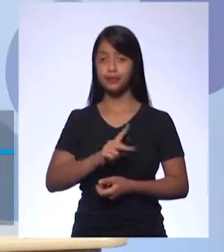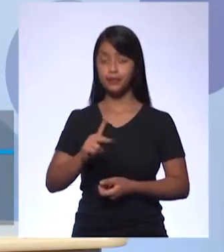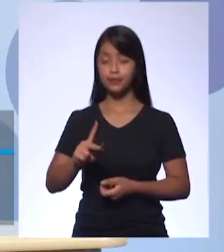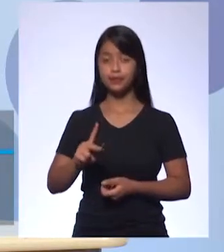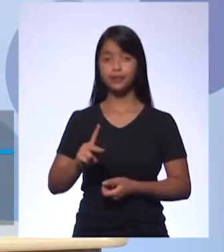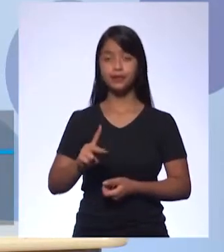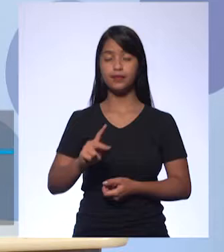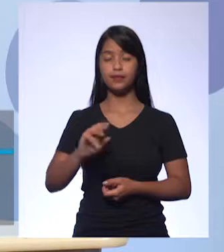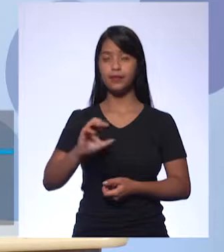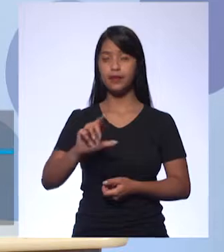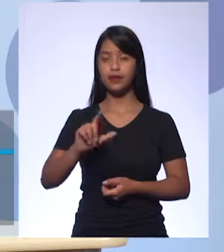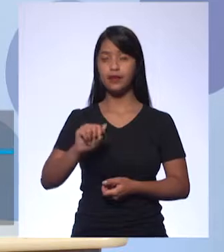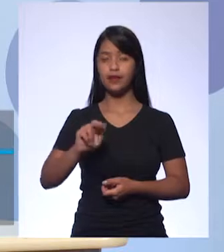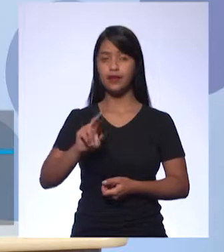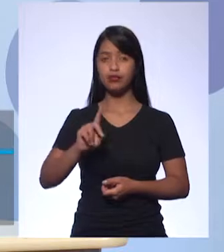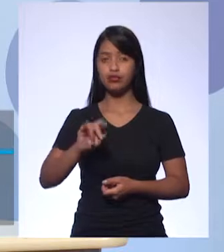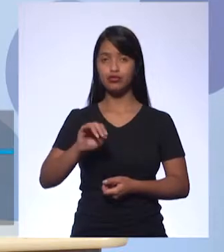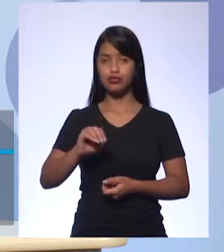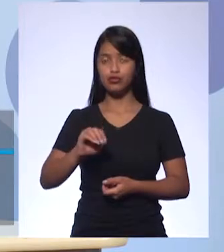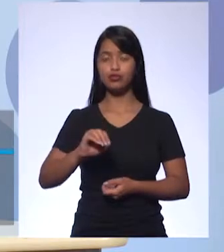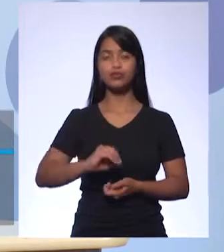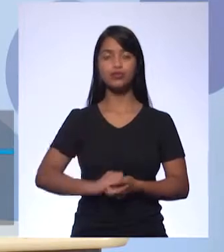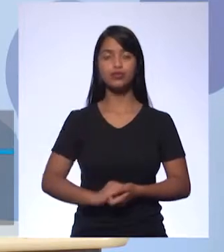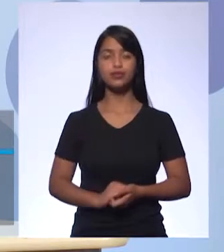O professor Cláudio, ó,